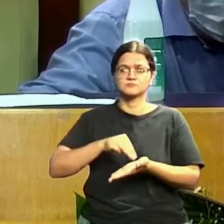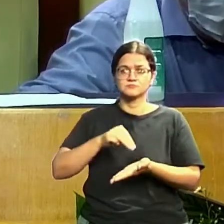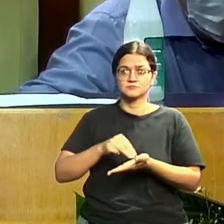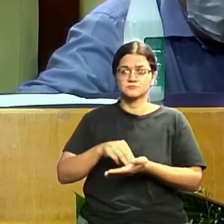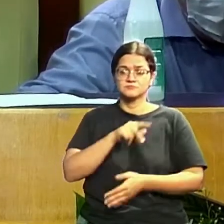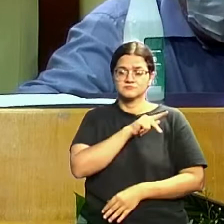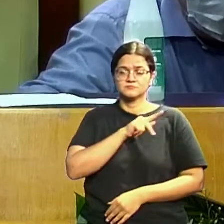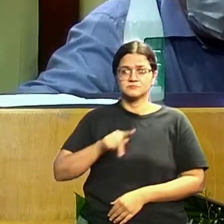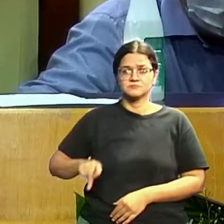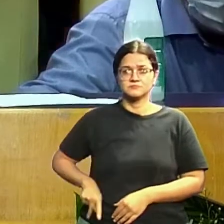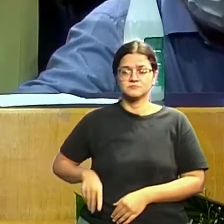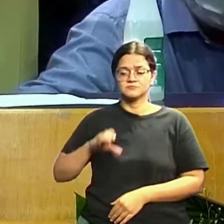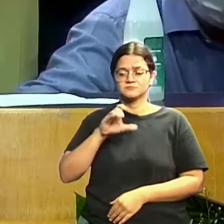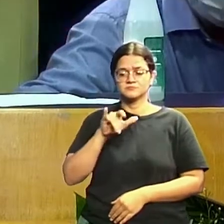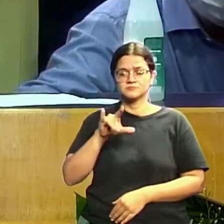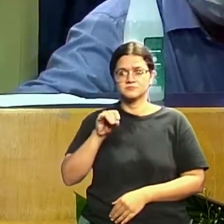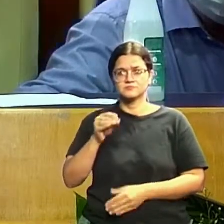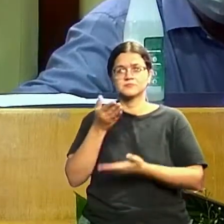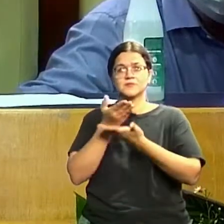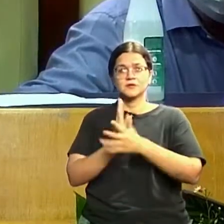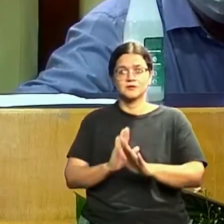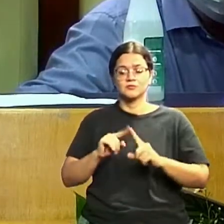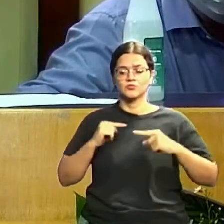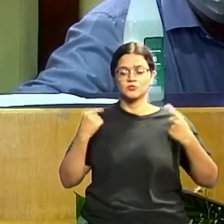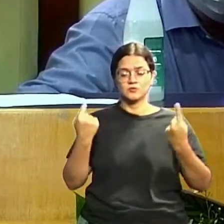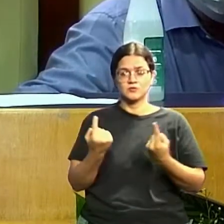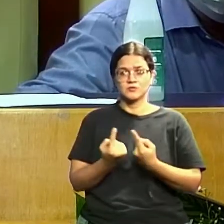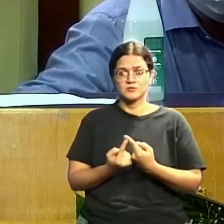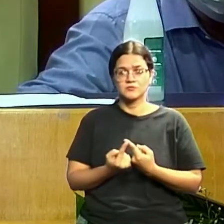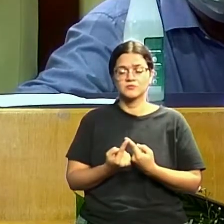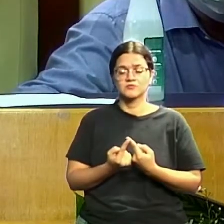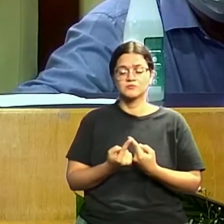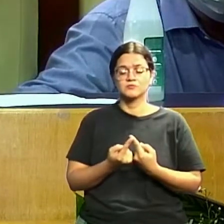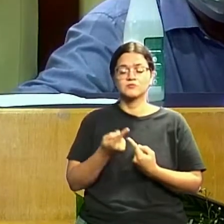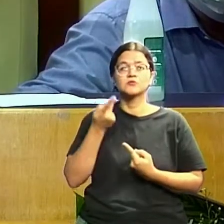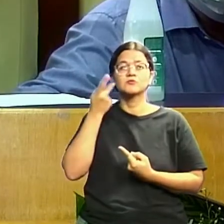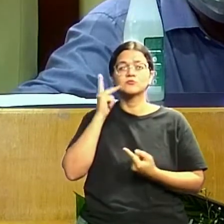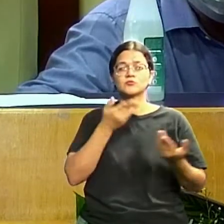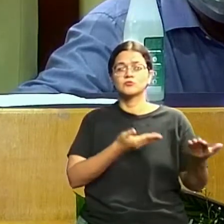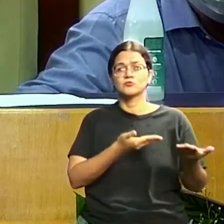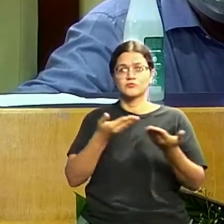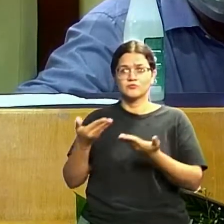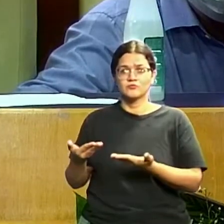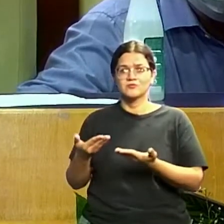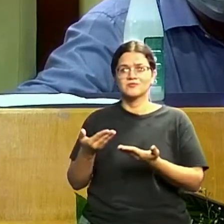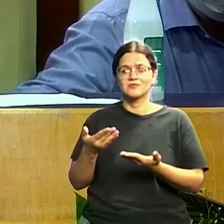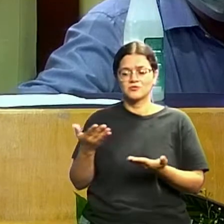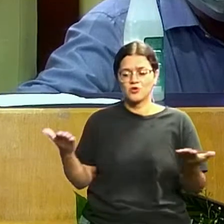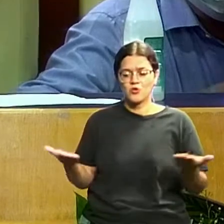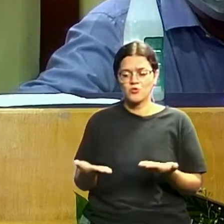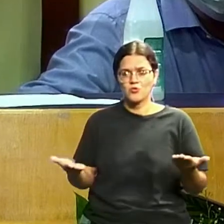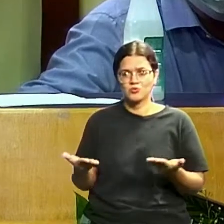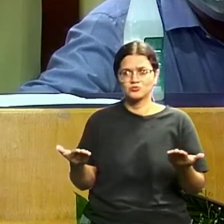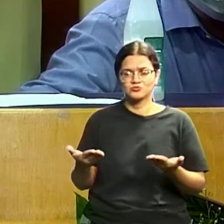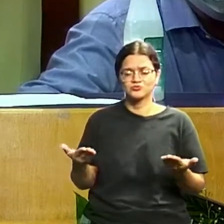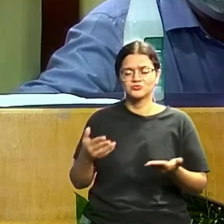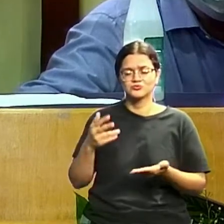presidente de exercício, vereador Clécio Alves, encerrou a presente sessão, para convocando outro para a sessão de